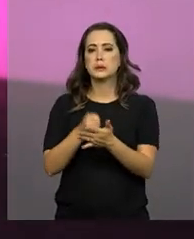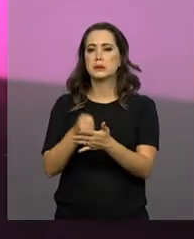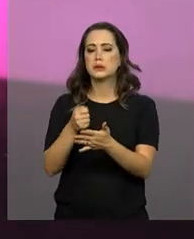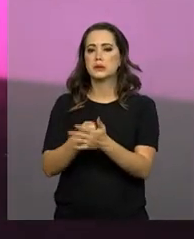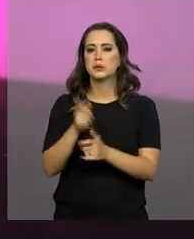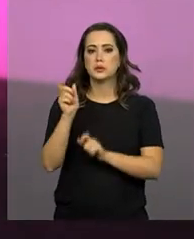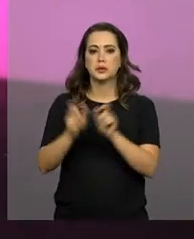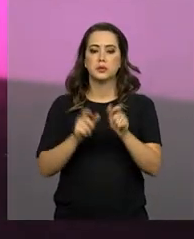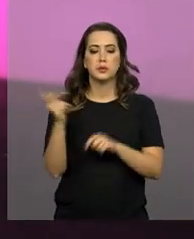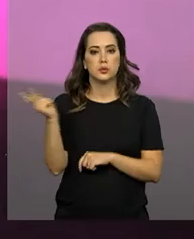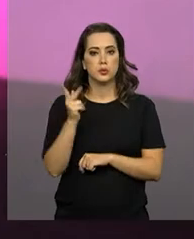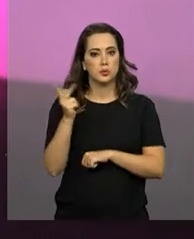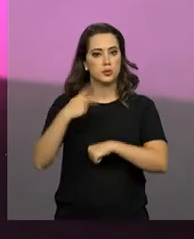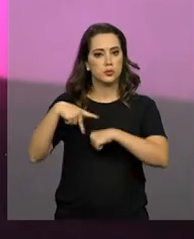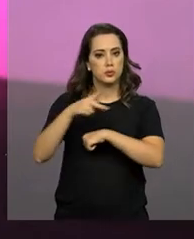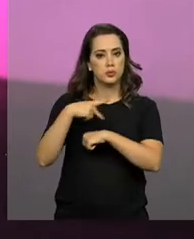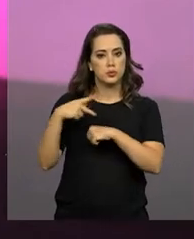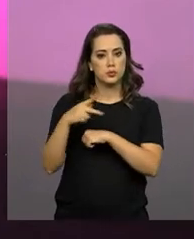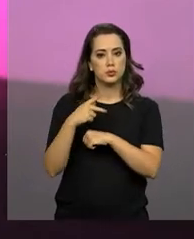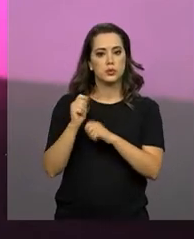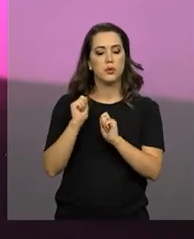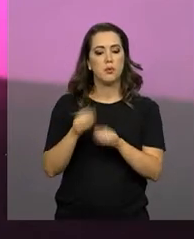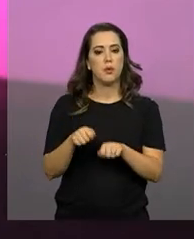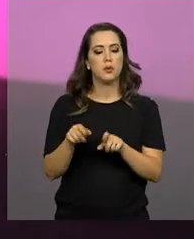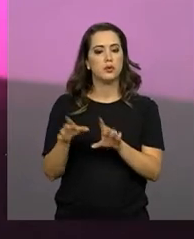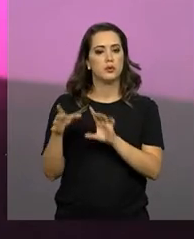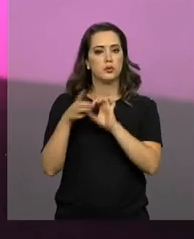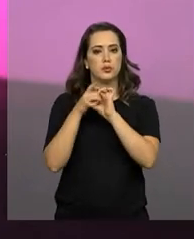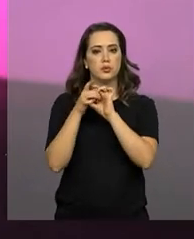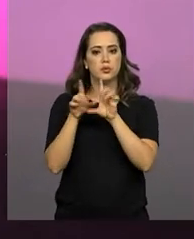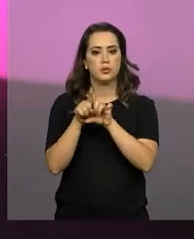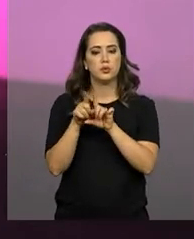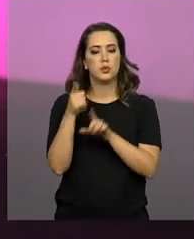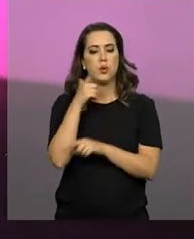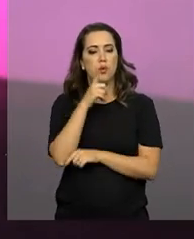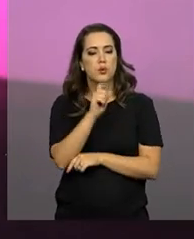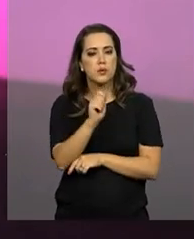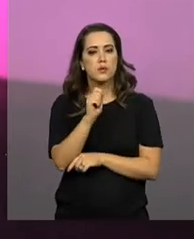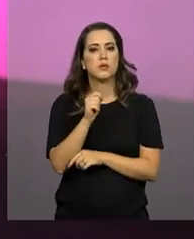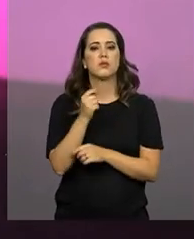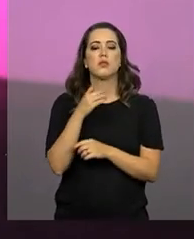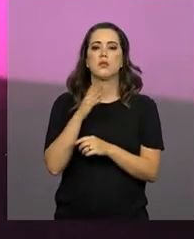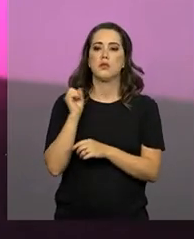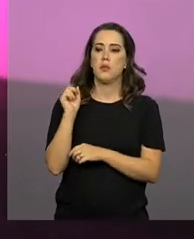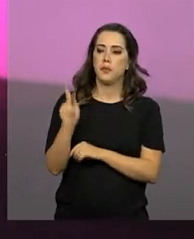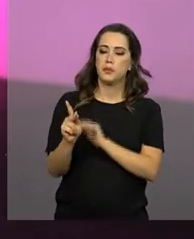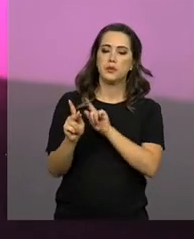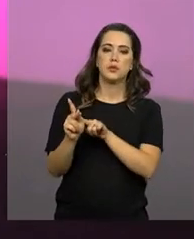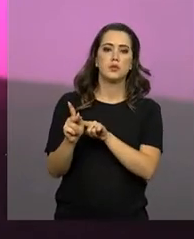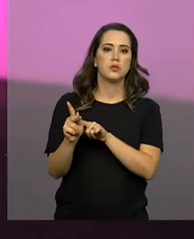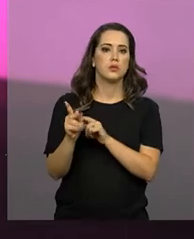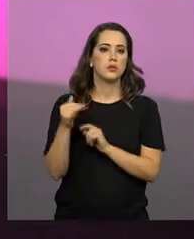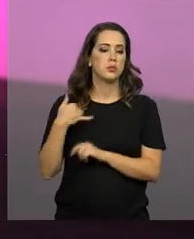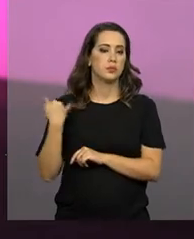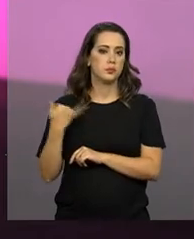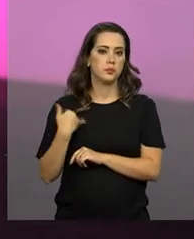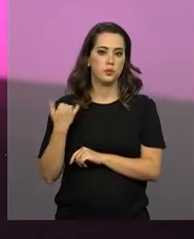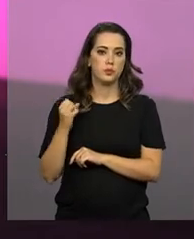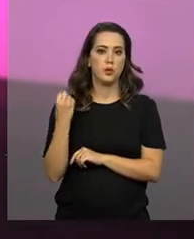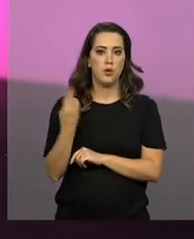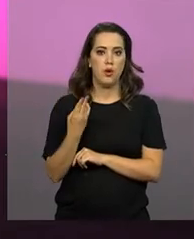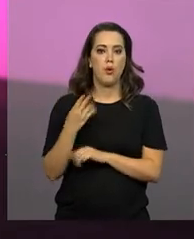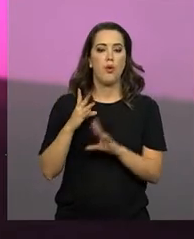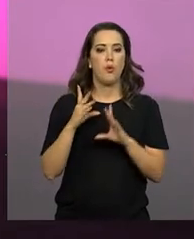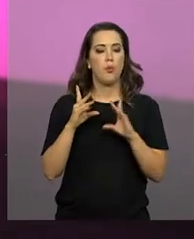trabalhadores nos dois países vai poder ser somado para obtenção de benefícios como aposentadoria por idade ou